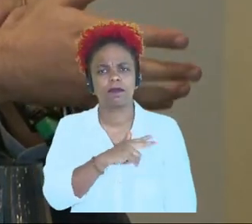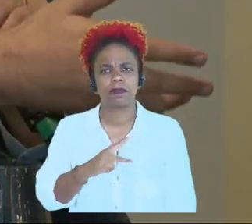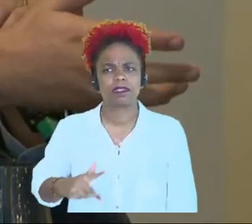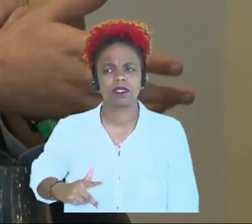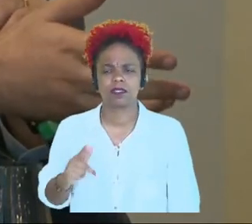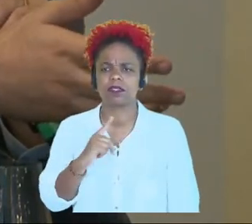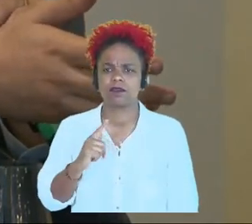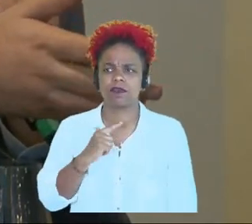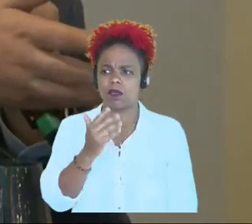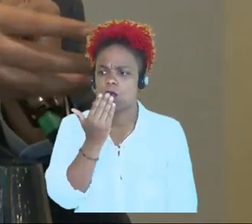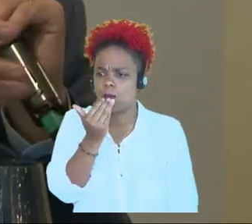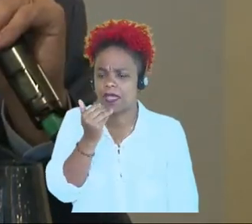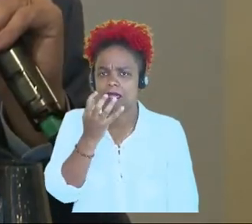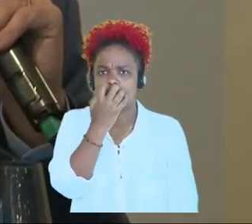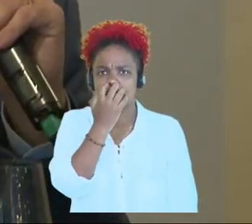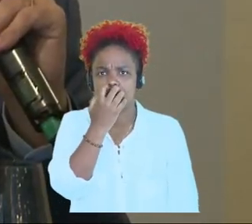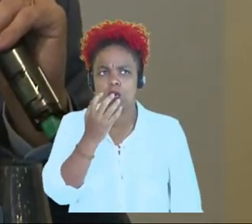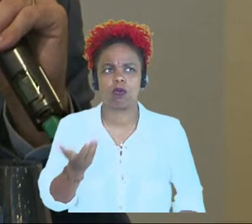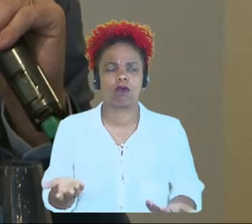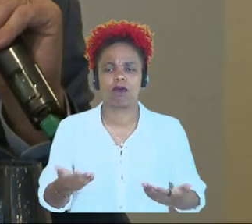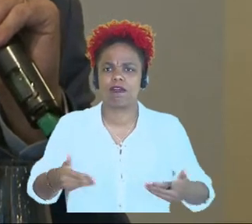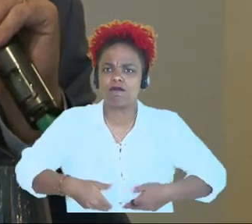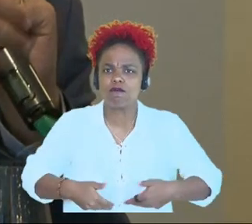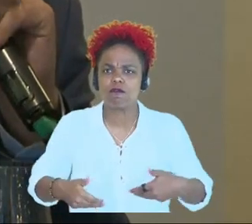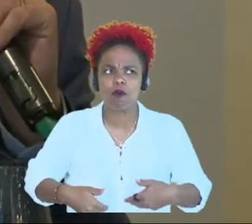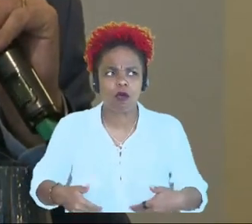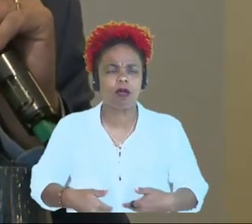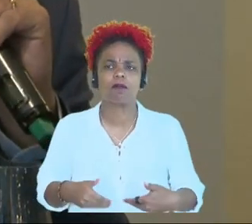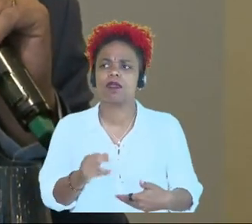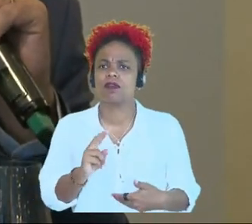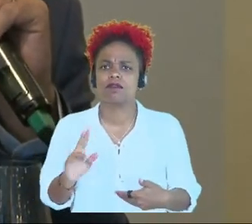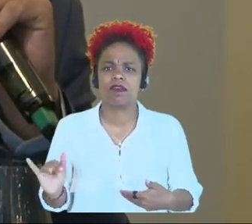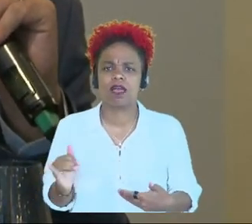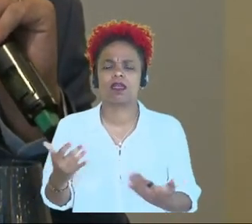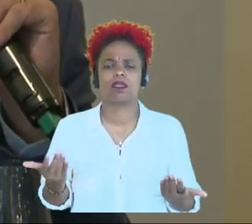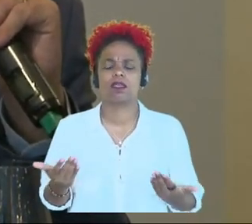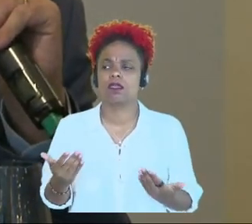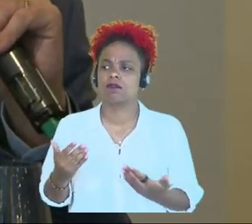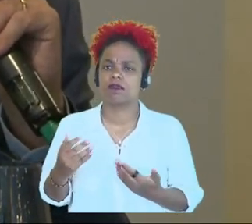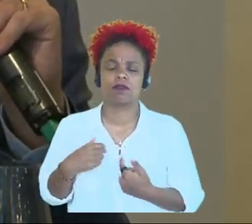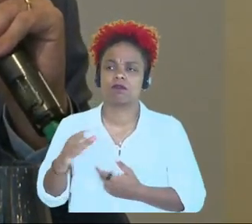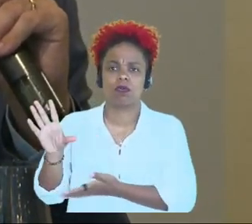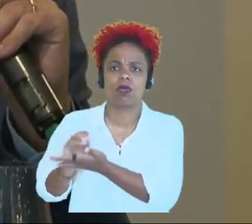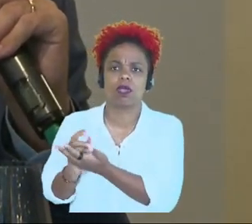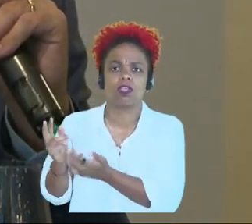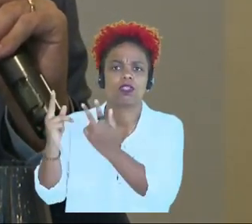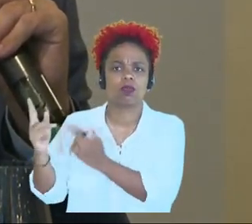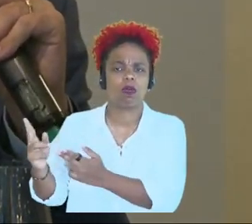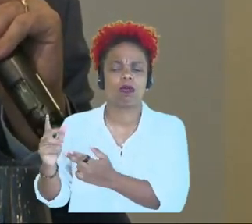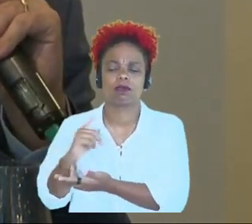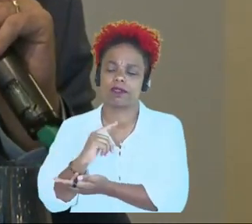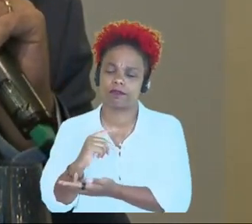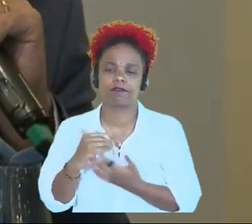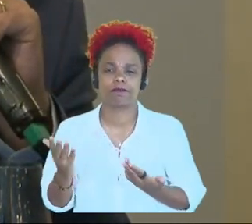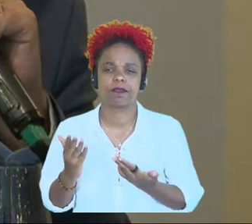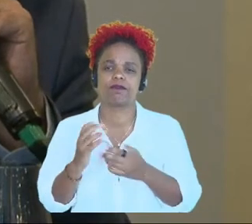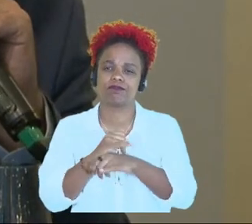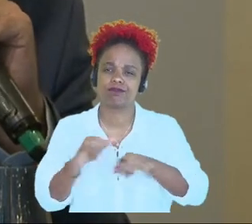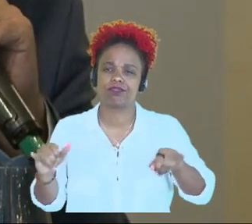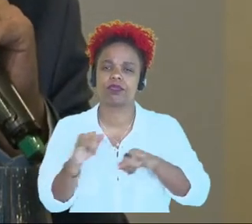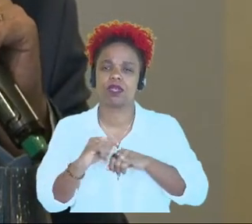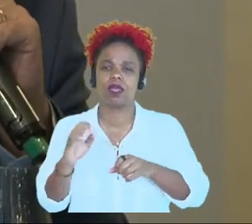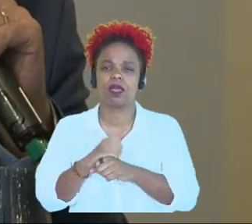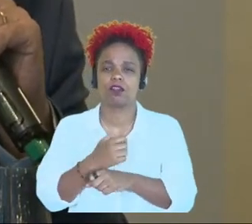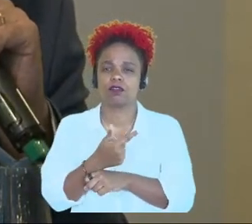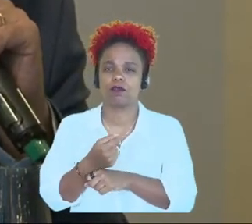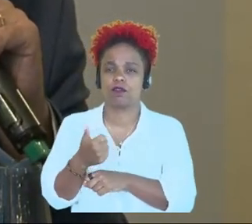começar a comer cachorro, vão começar a passar fome, vão começar, né, vai se transformar na Venezuela. Essa era a grande mensagem que já tinha sido usada em 2018 e